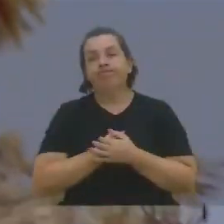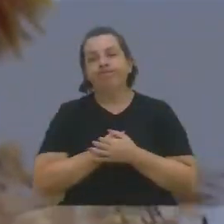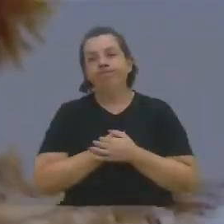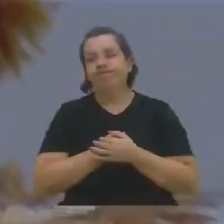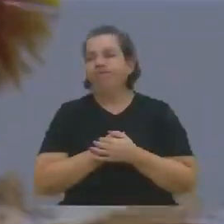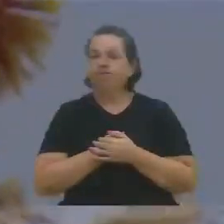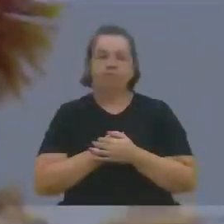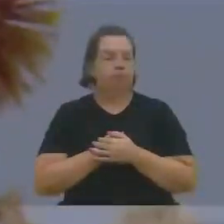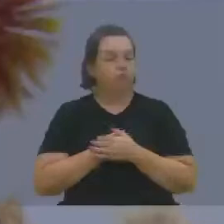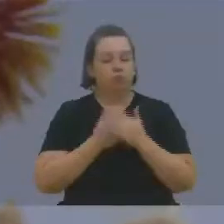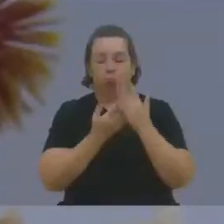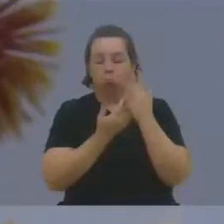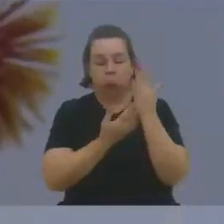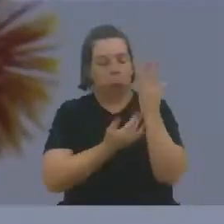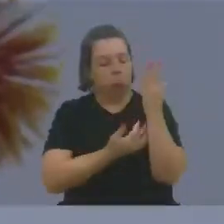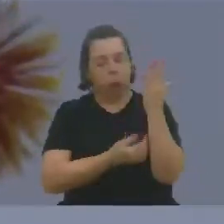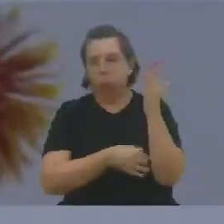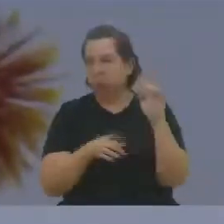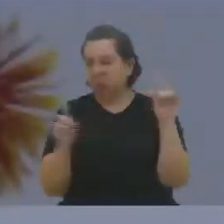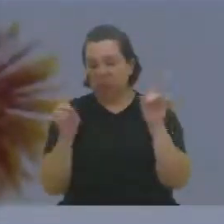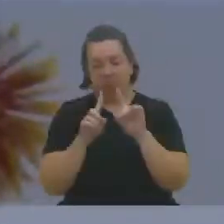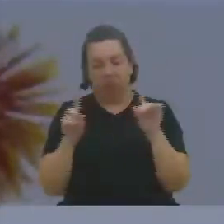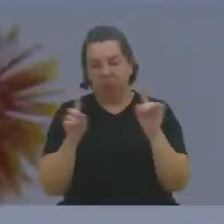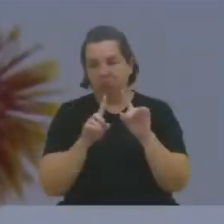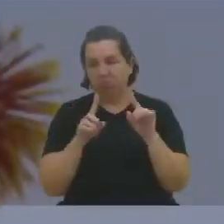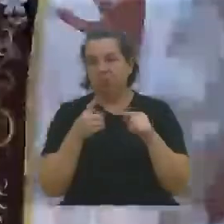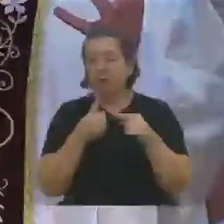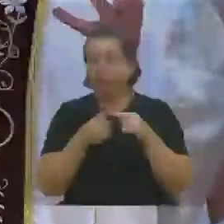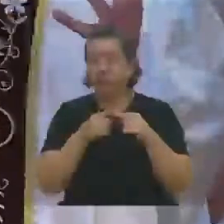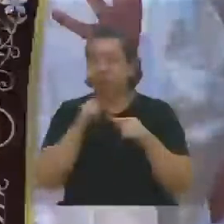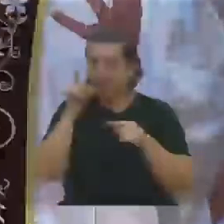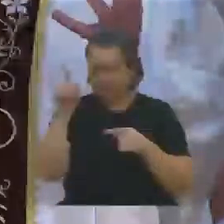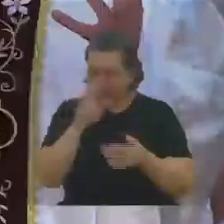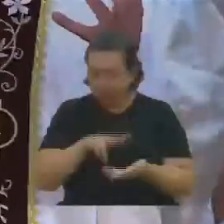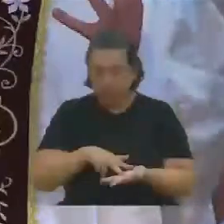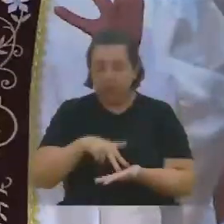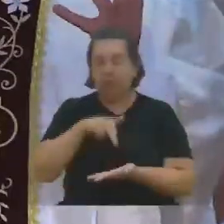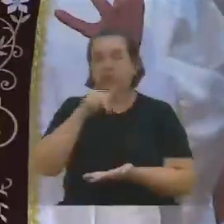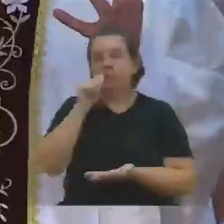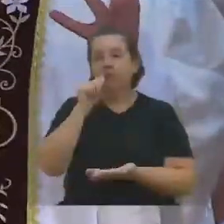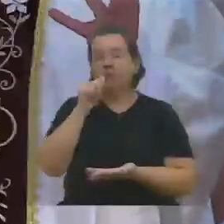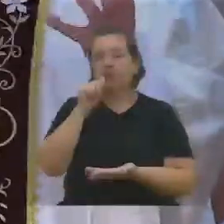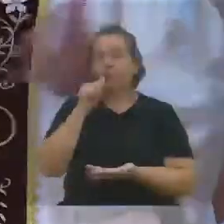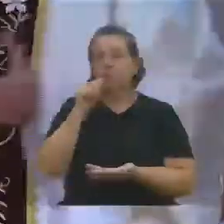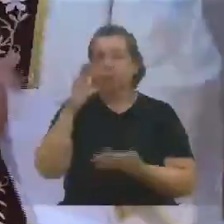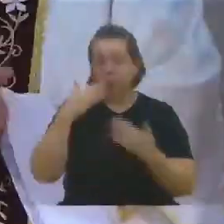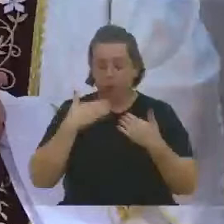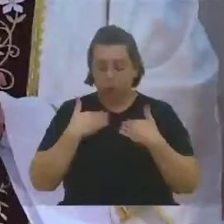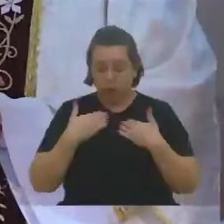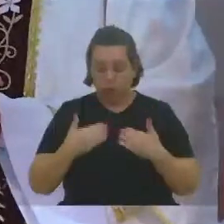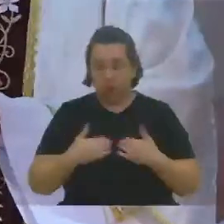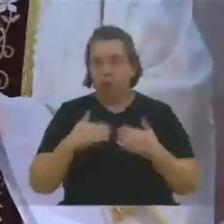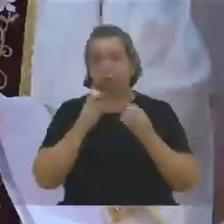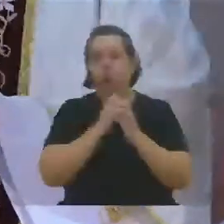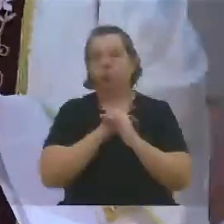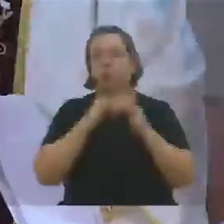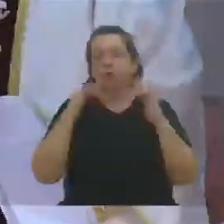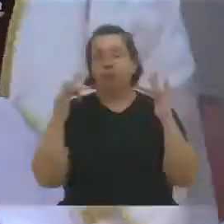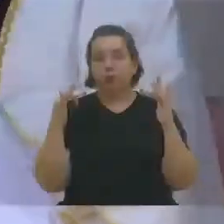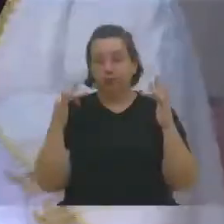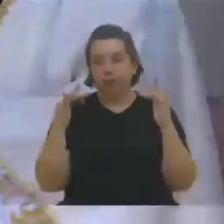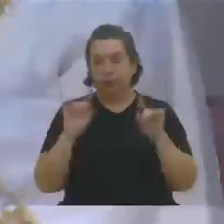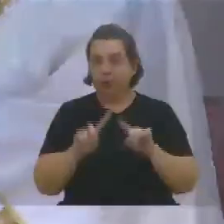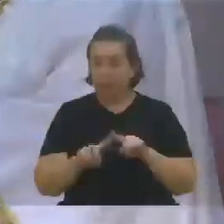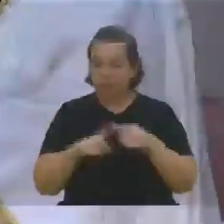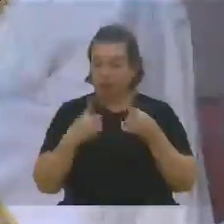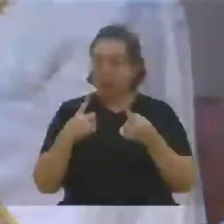não sangrando mais, porque Ele está ressuscitado em seu corpo glorioso, mas